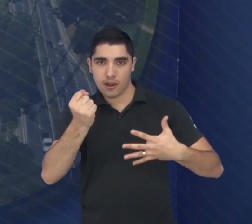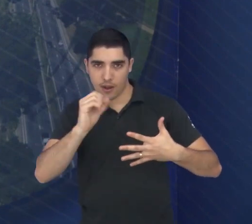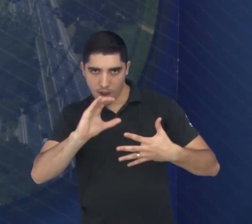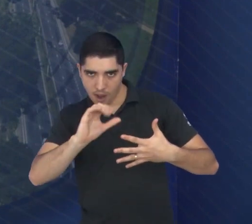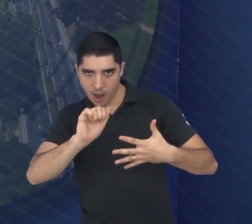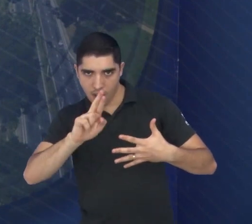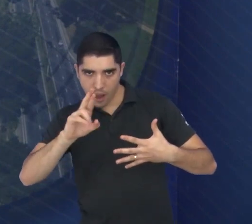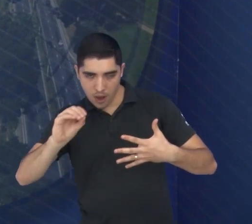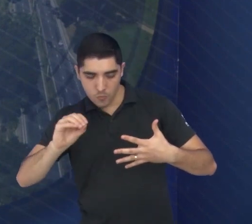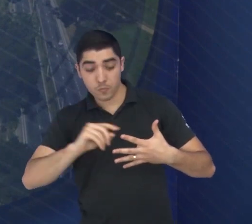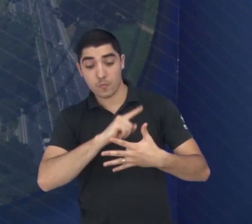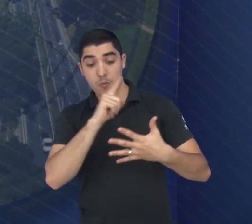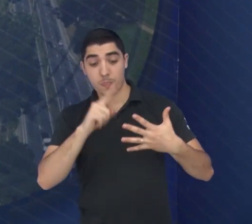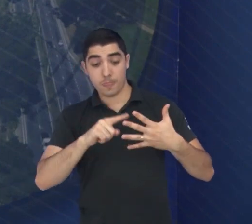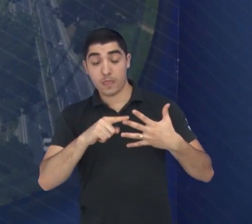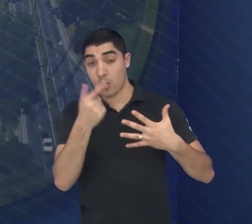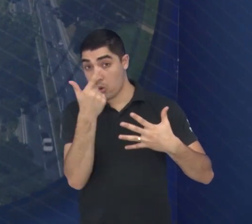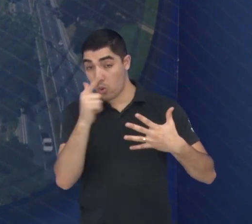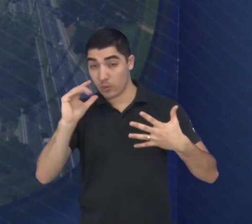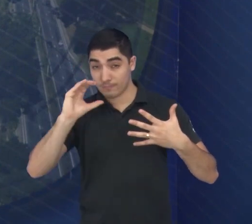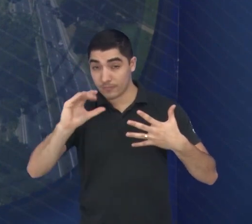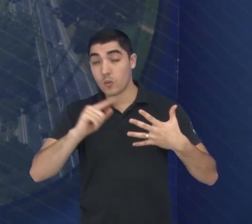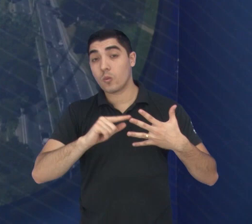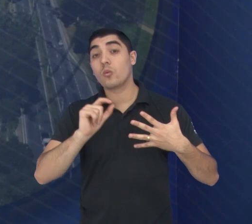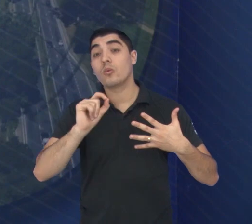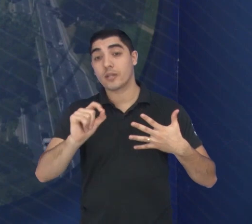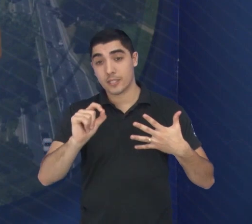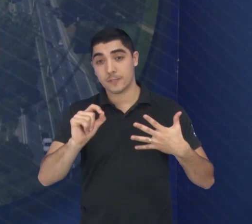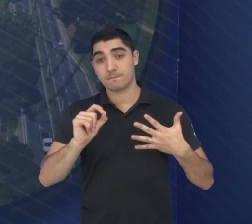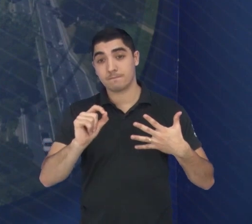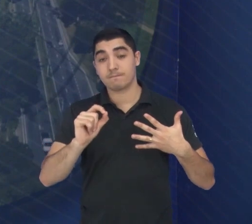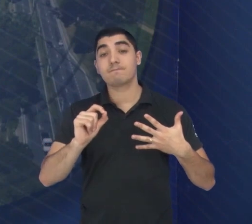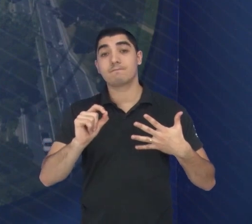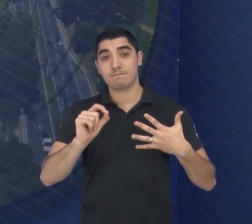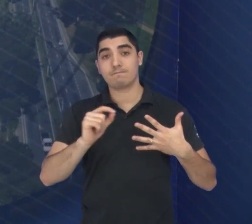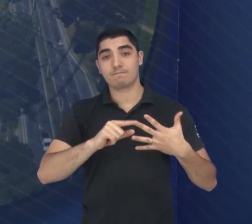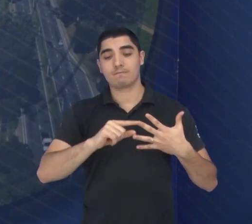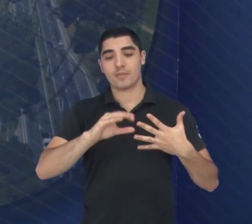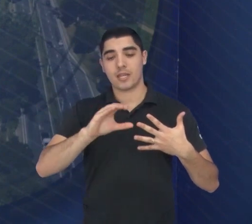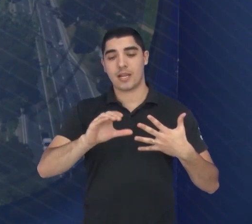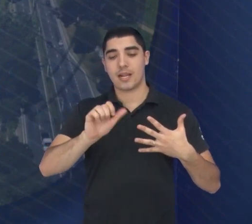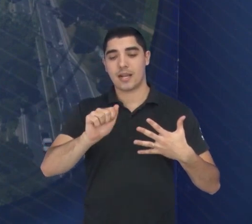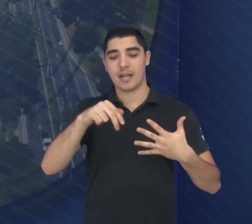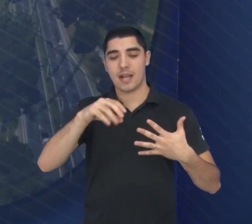outro assunto que dá bastante dor de cabeça também é a questão dos canos,